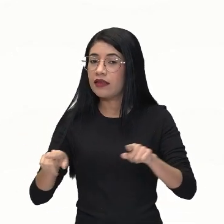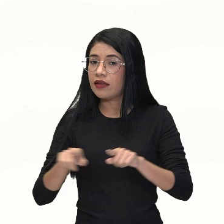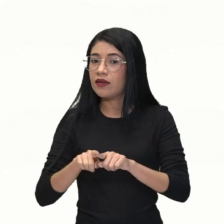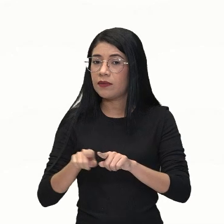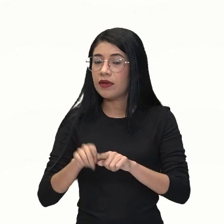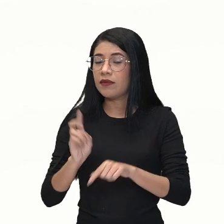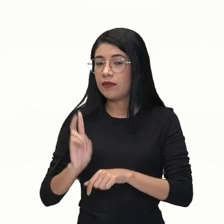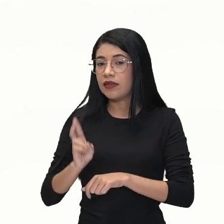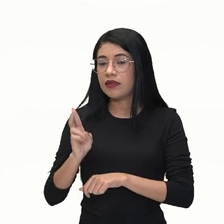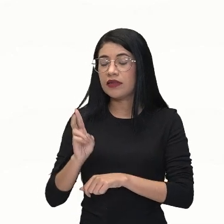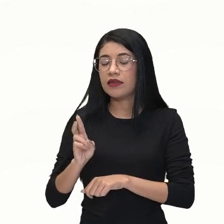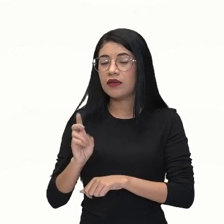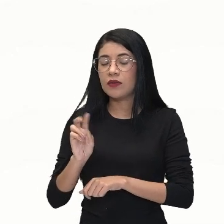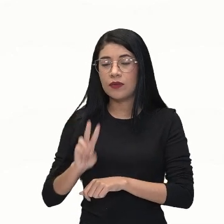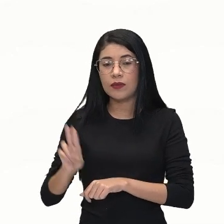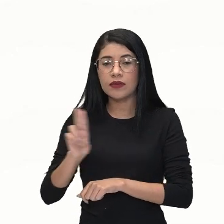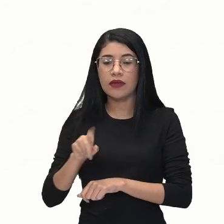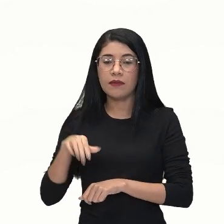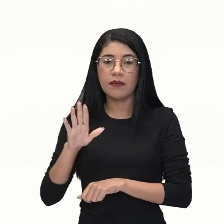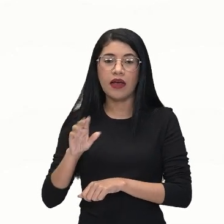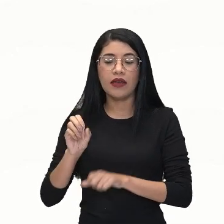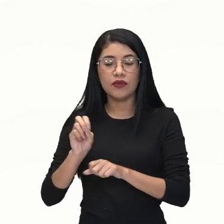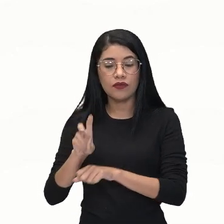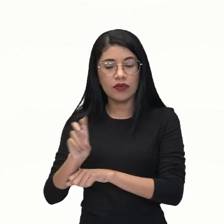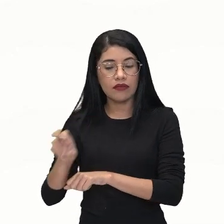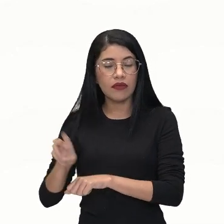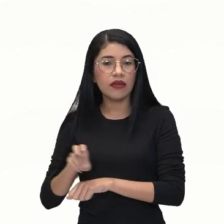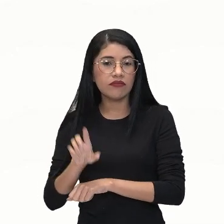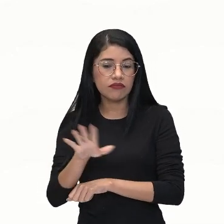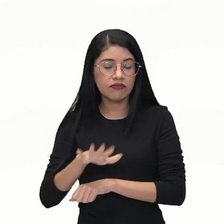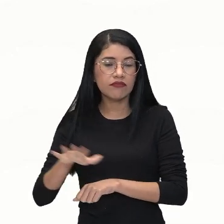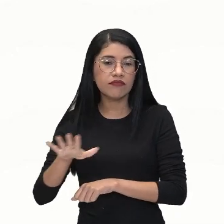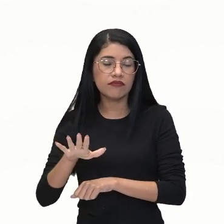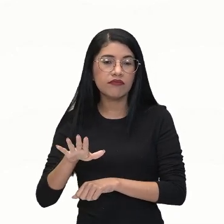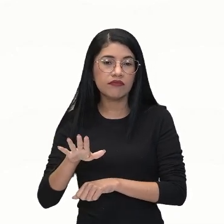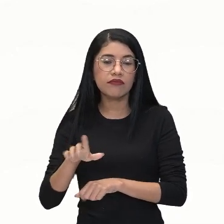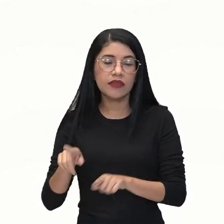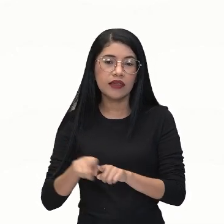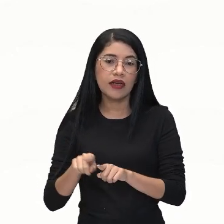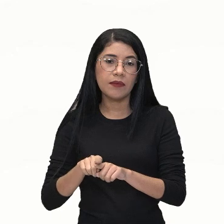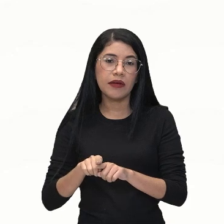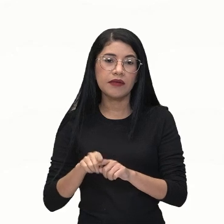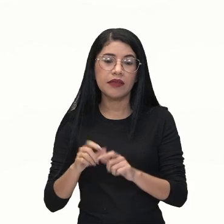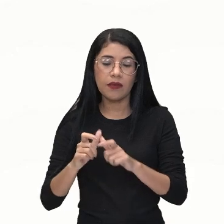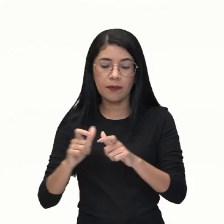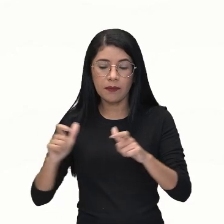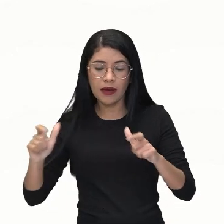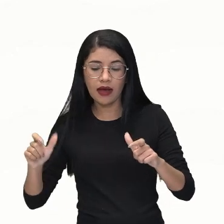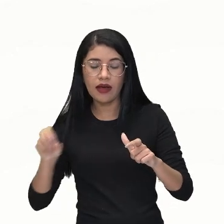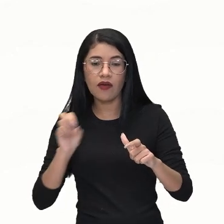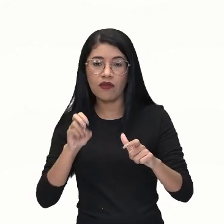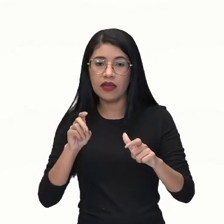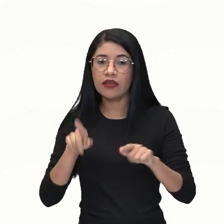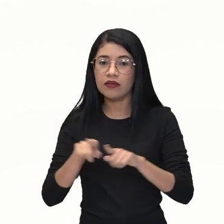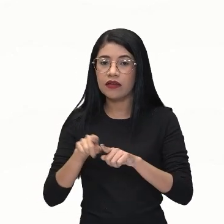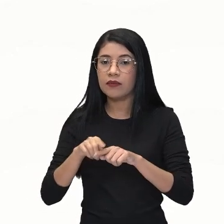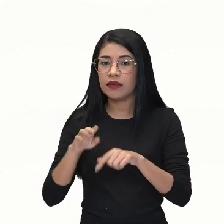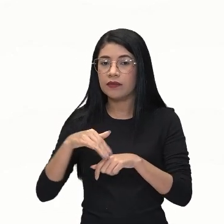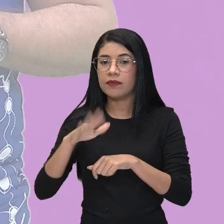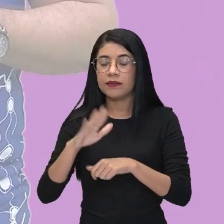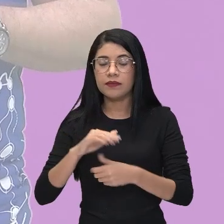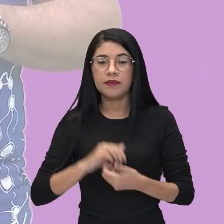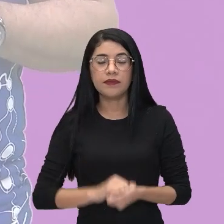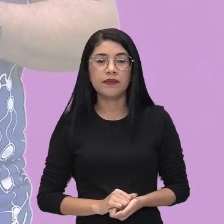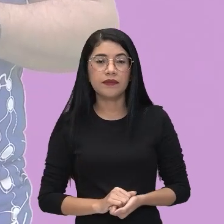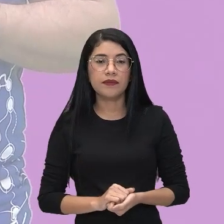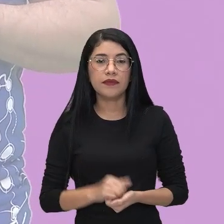mais fertilizantes, ok? Então, quanto maior a área, mais fertilizantes eu vou precisar. Então, observe